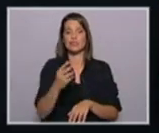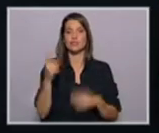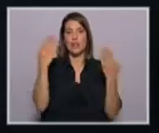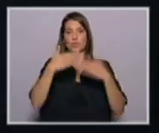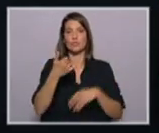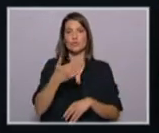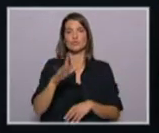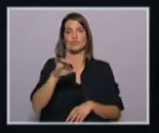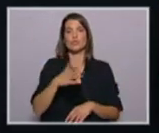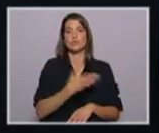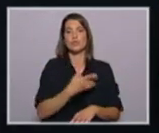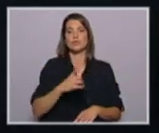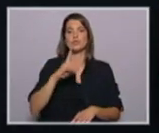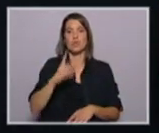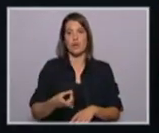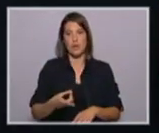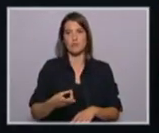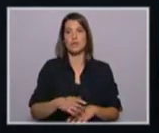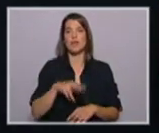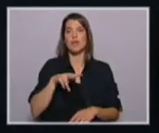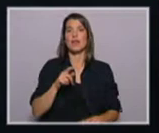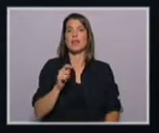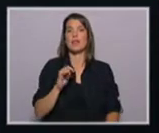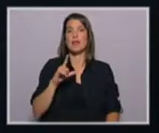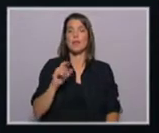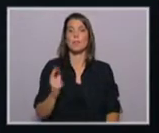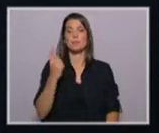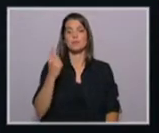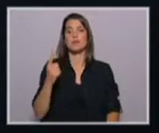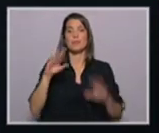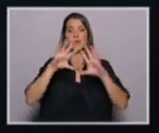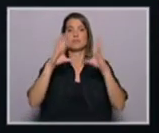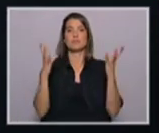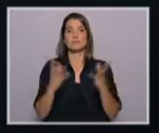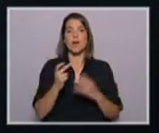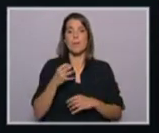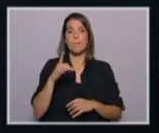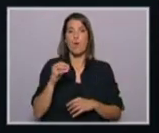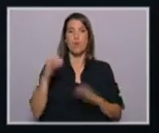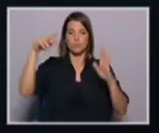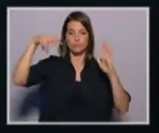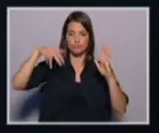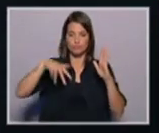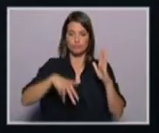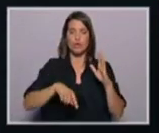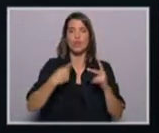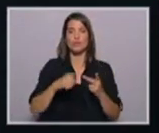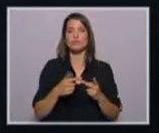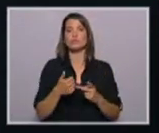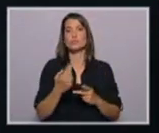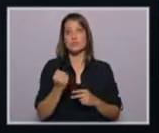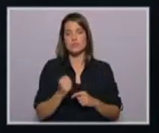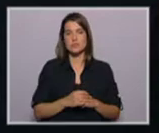21 de julho de 1969, Neil Armstrong foi o primeiro a descer da Apollo 11. Seguiu-se Buzz Aldrin.